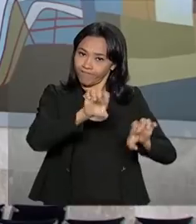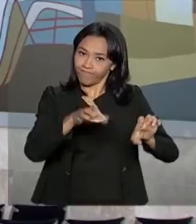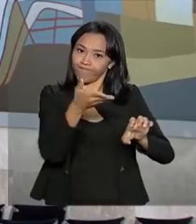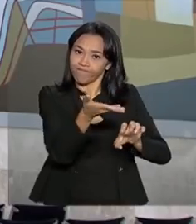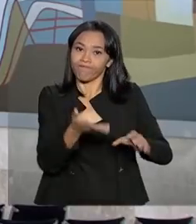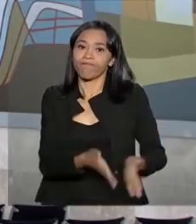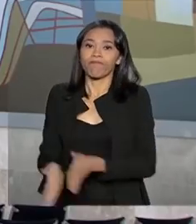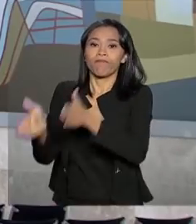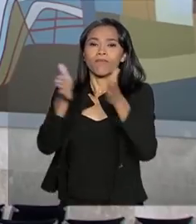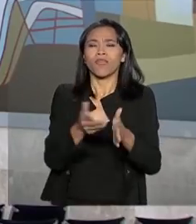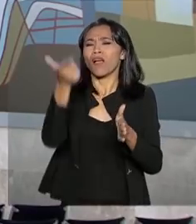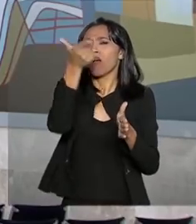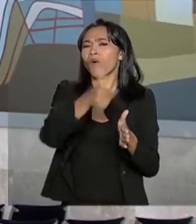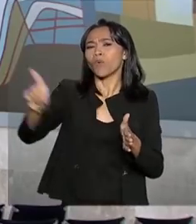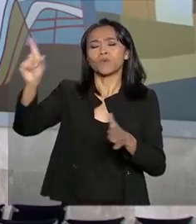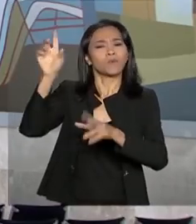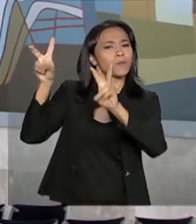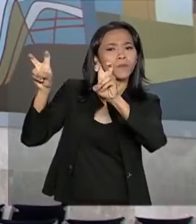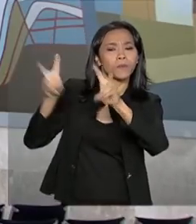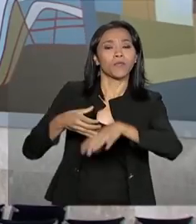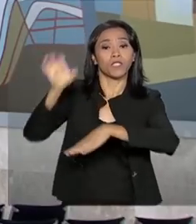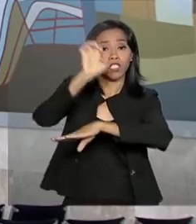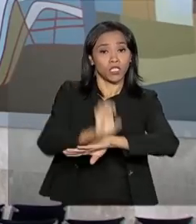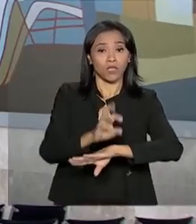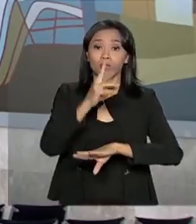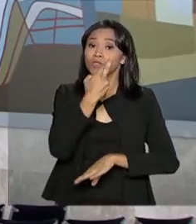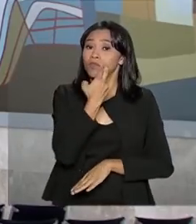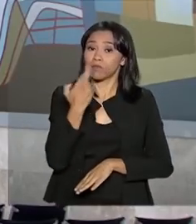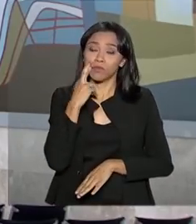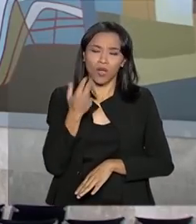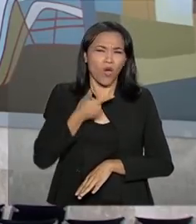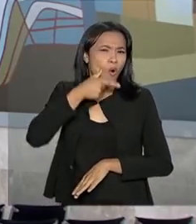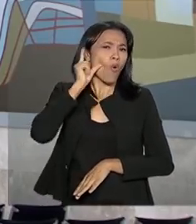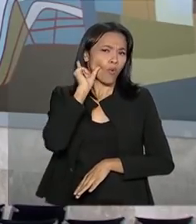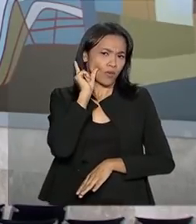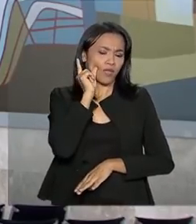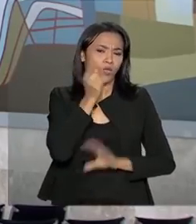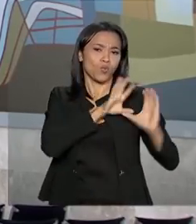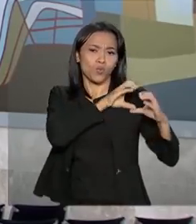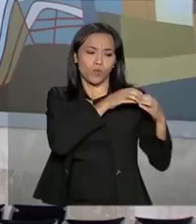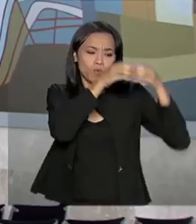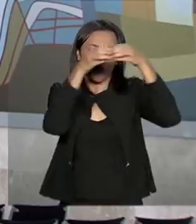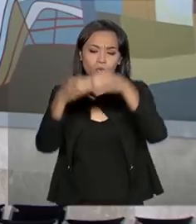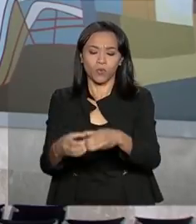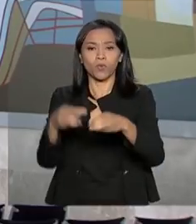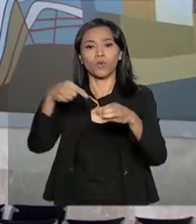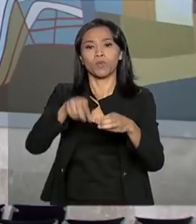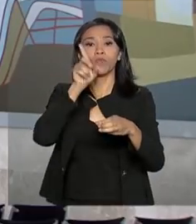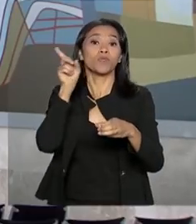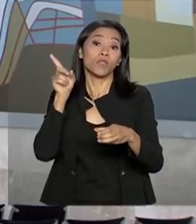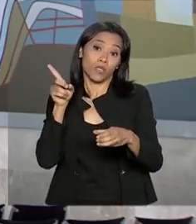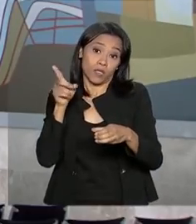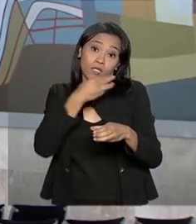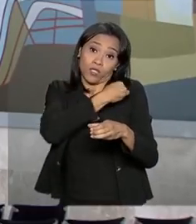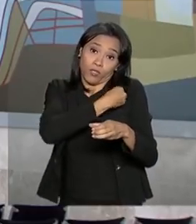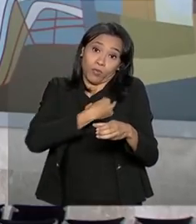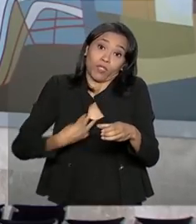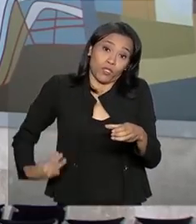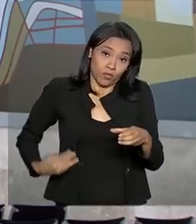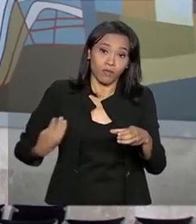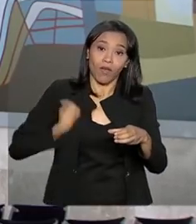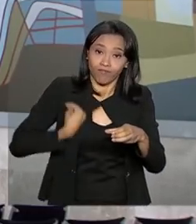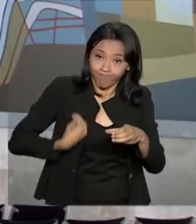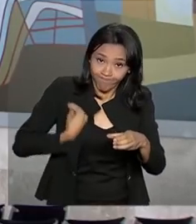vamos falar de Roraima. Desde ontem, uma comitiva de ministros está no estado. Eles passaram pela capital Boa Vista e